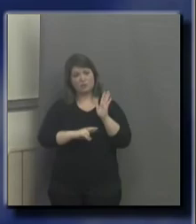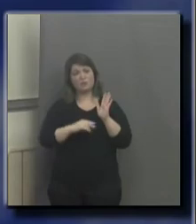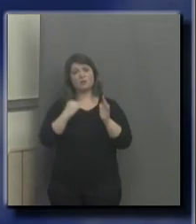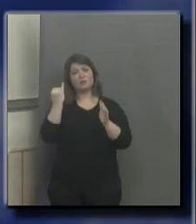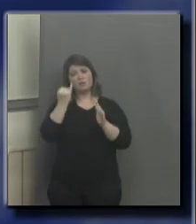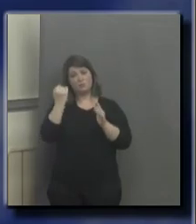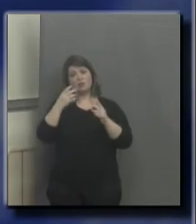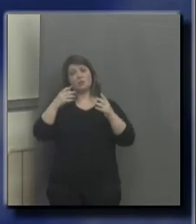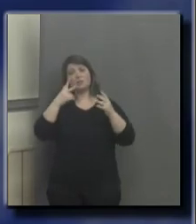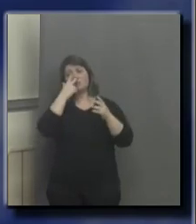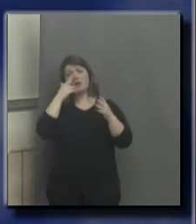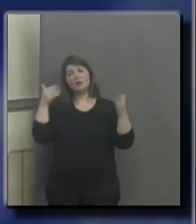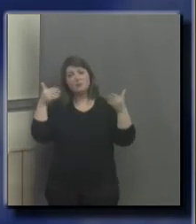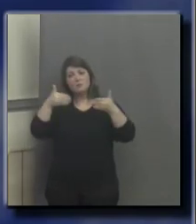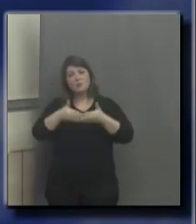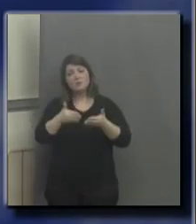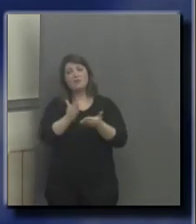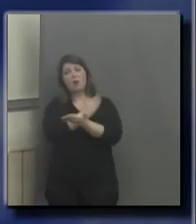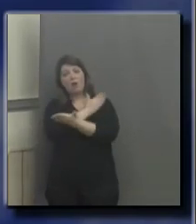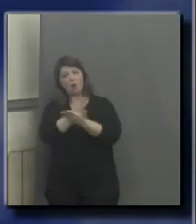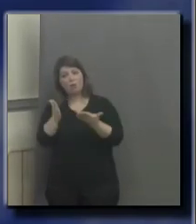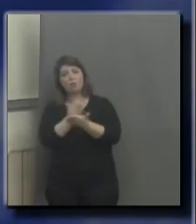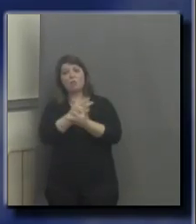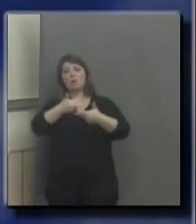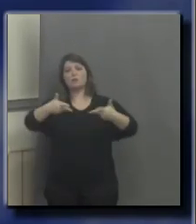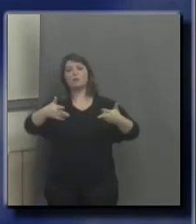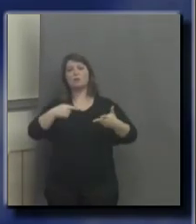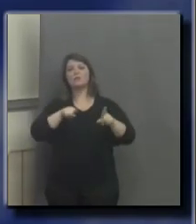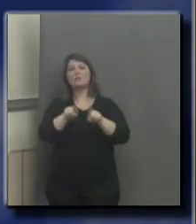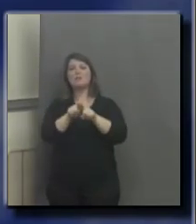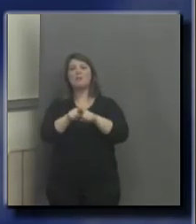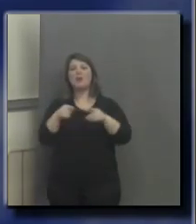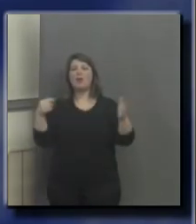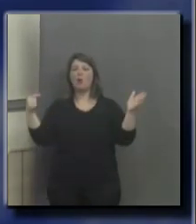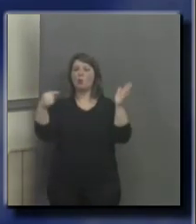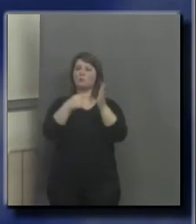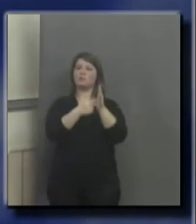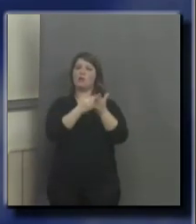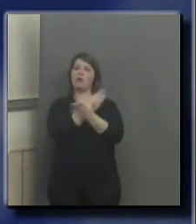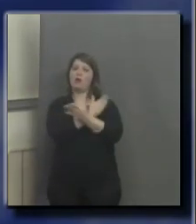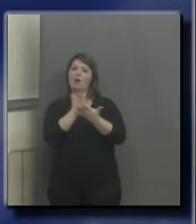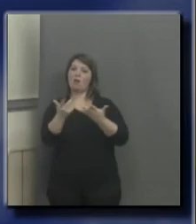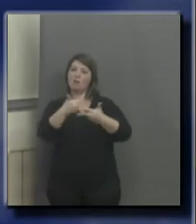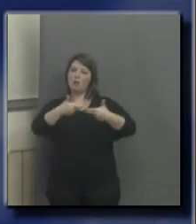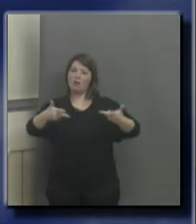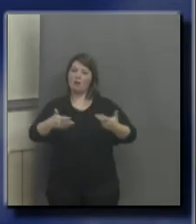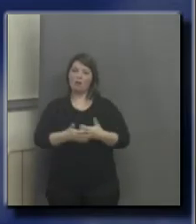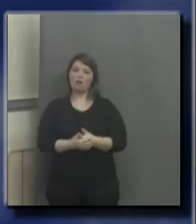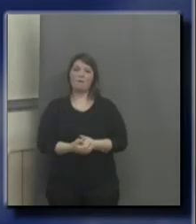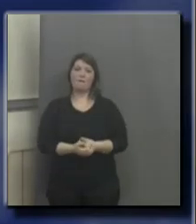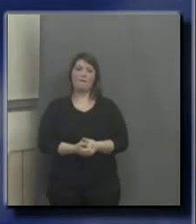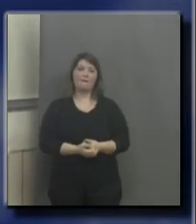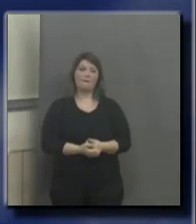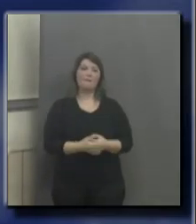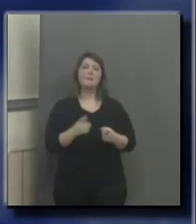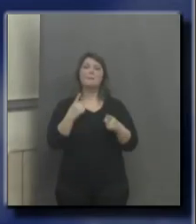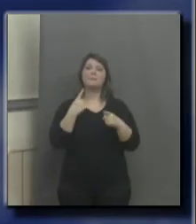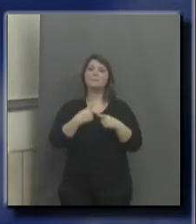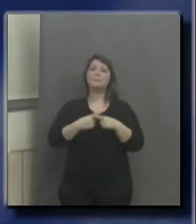ser específicos em algumas coisas e objetivos em algumas coisas. Porque,